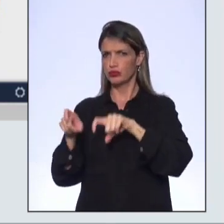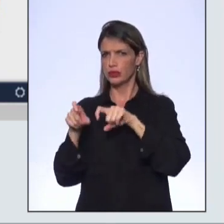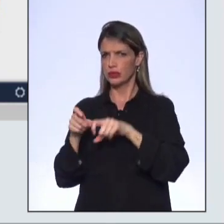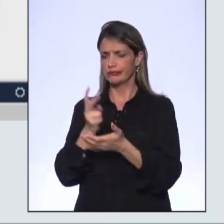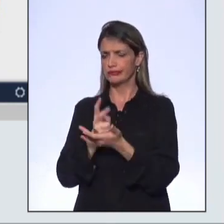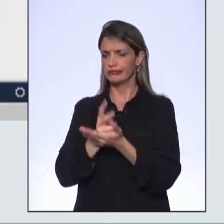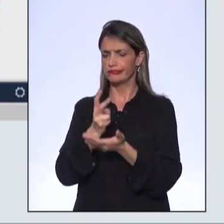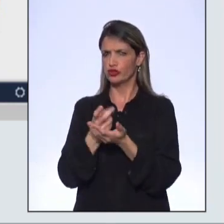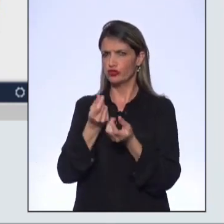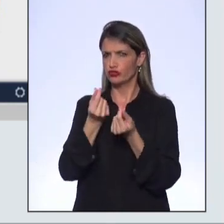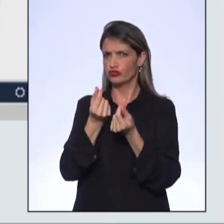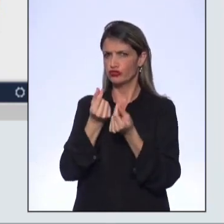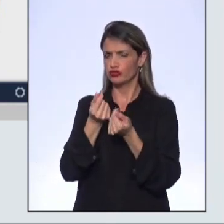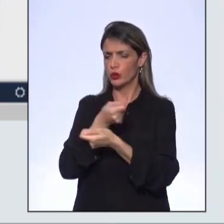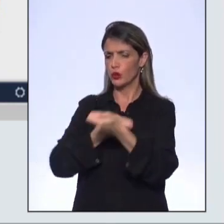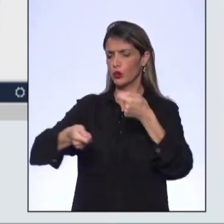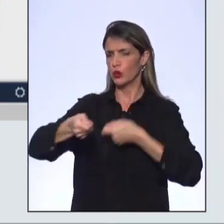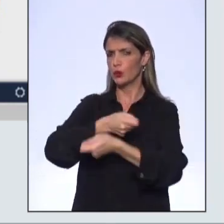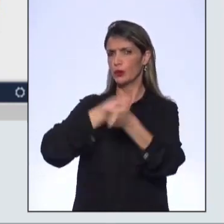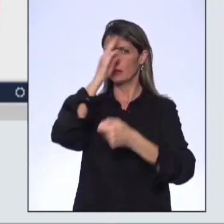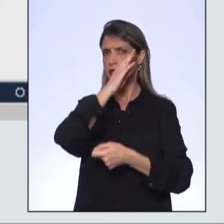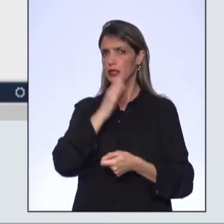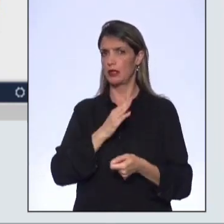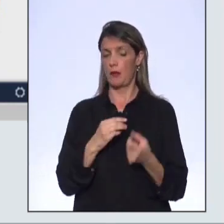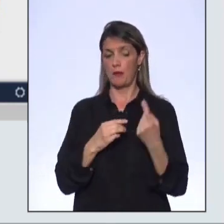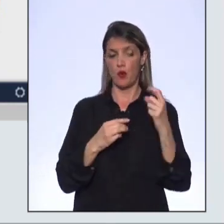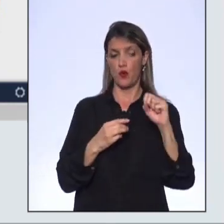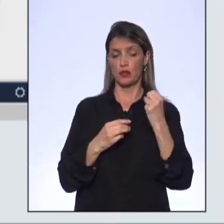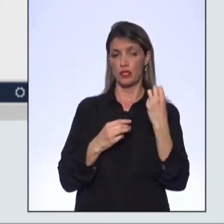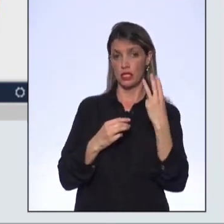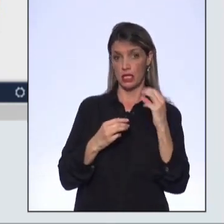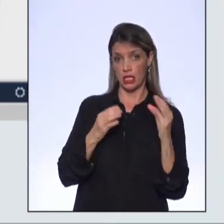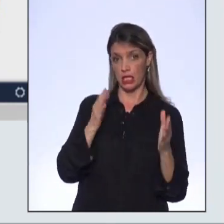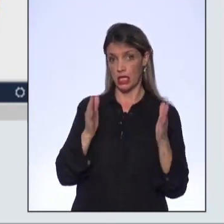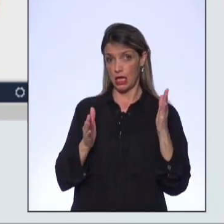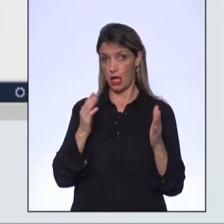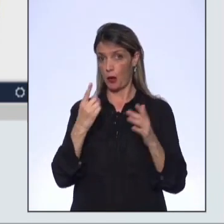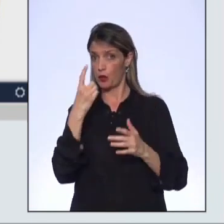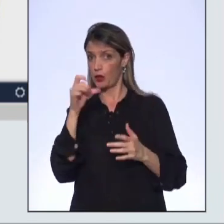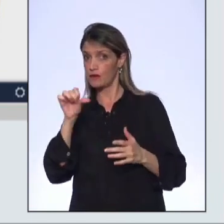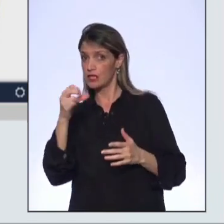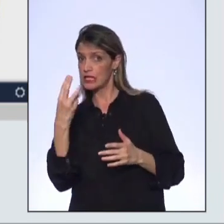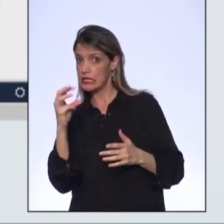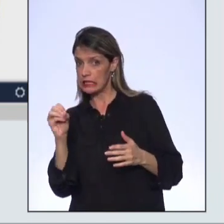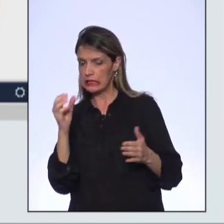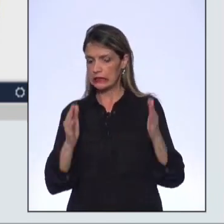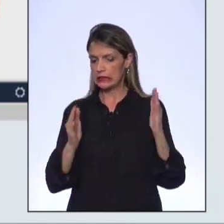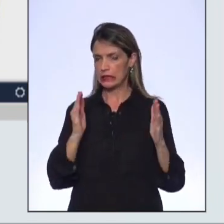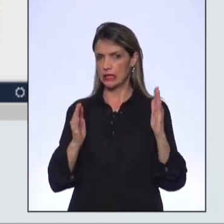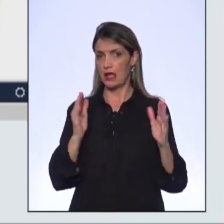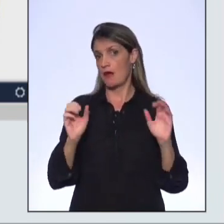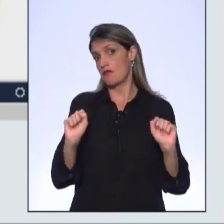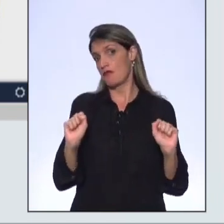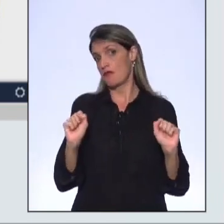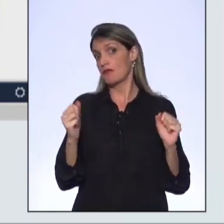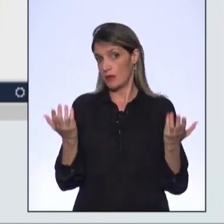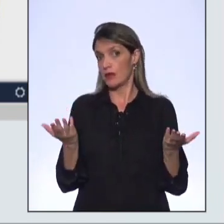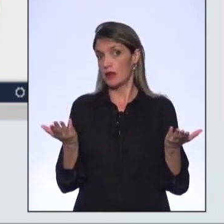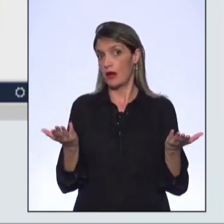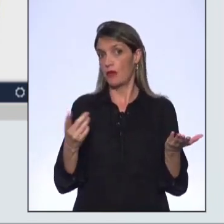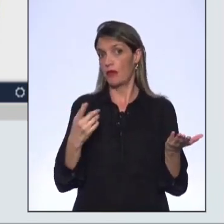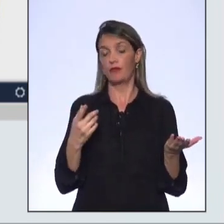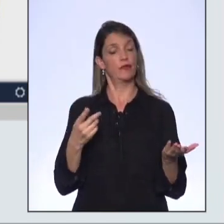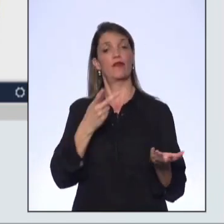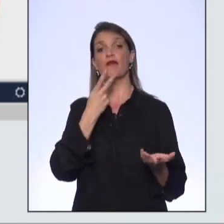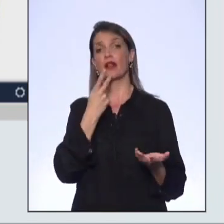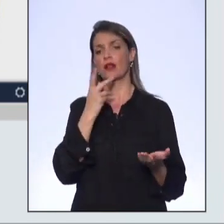praticamente sozinho a economia brasileira entre 1830 e 1930. Ou seja, estamos